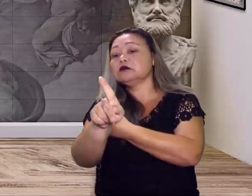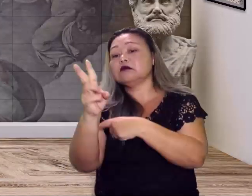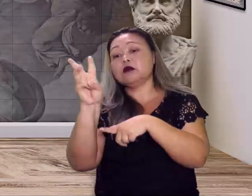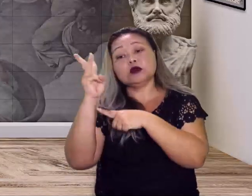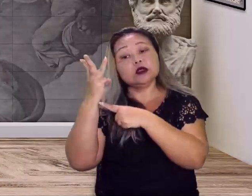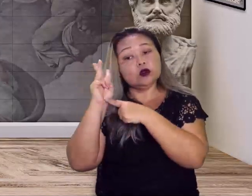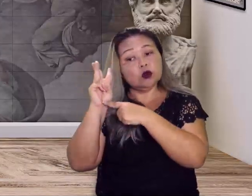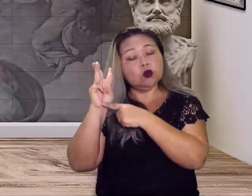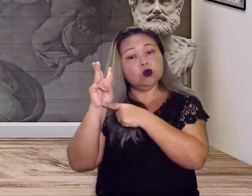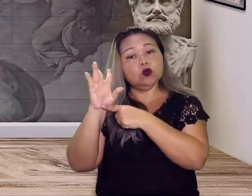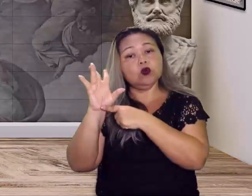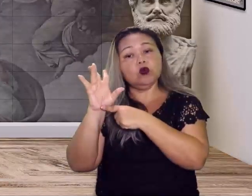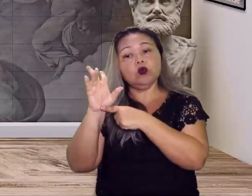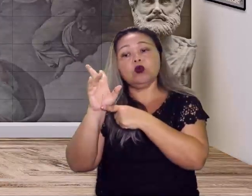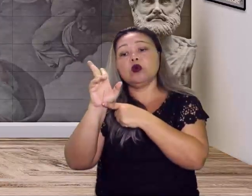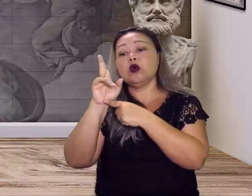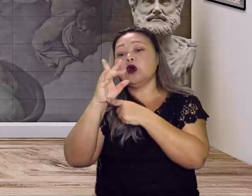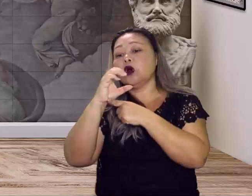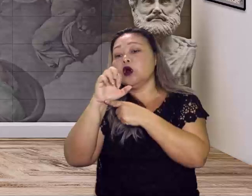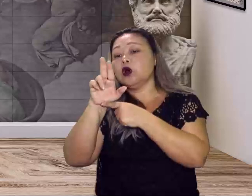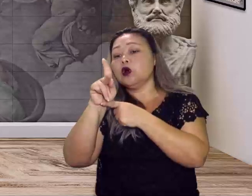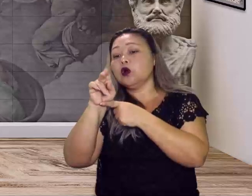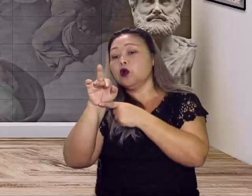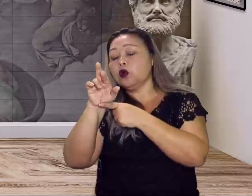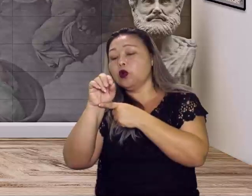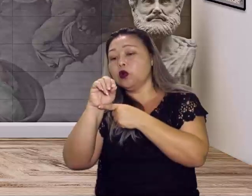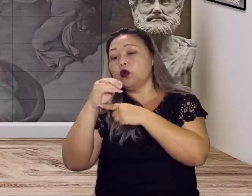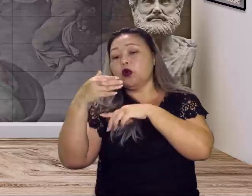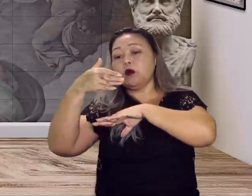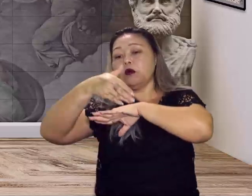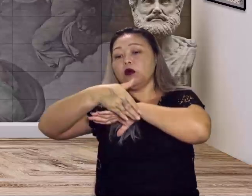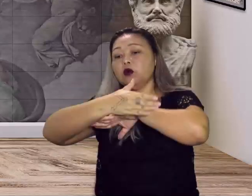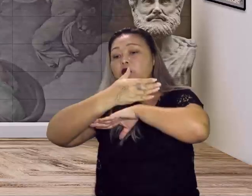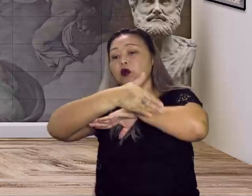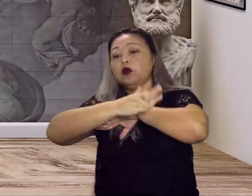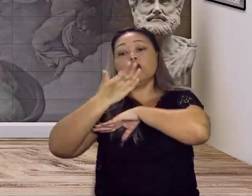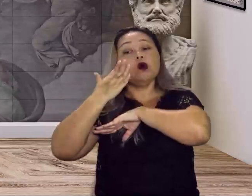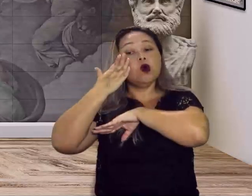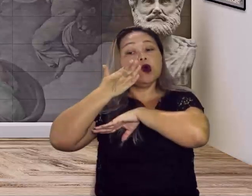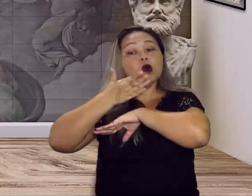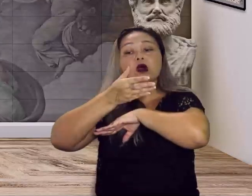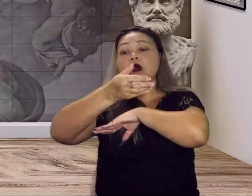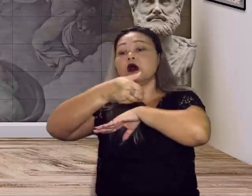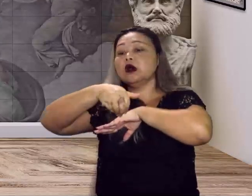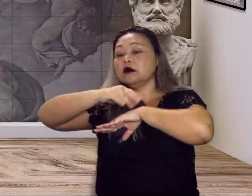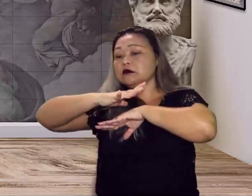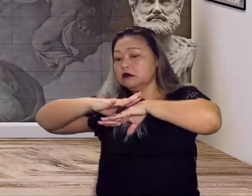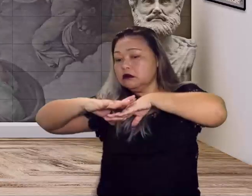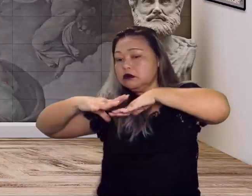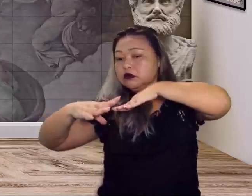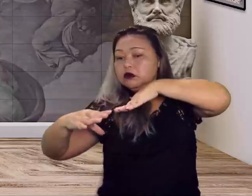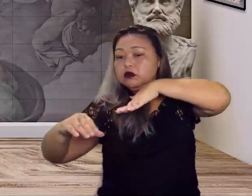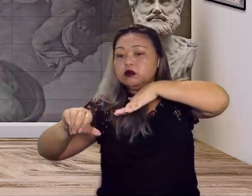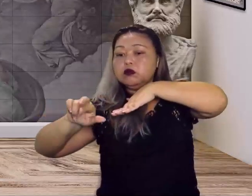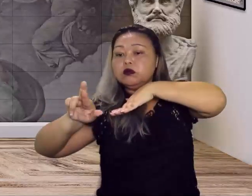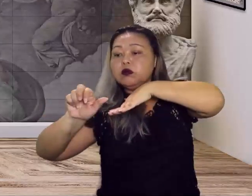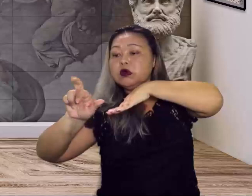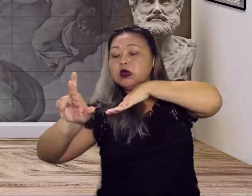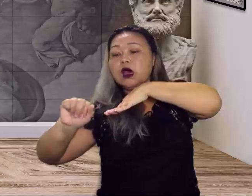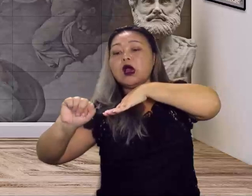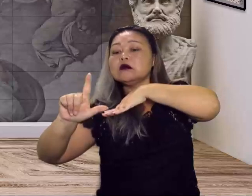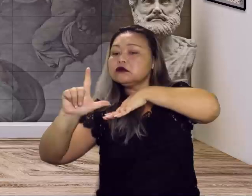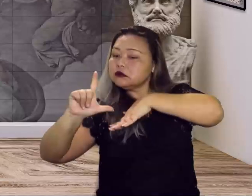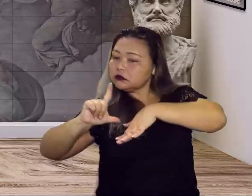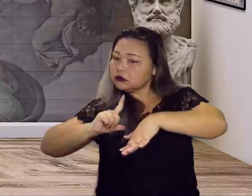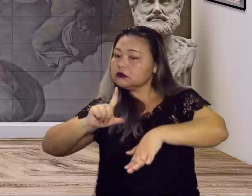Poseidon, Curupira, Boto Cor-de-Rosa, Iara, várias lendas aqui também as